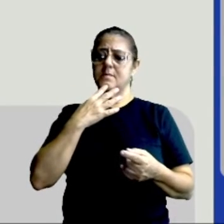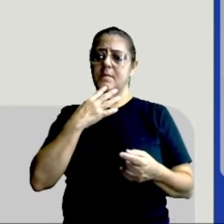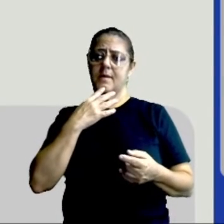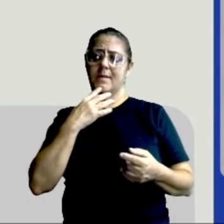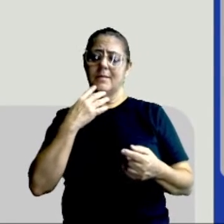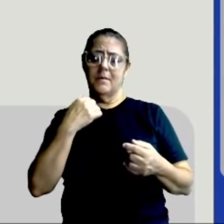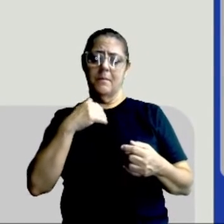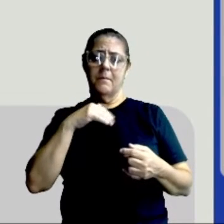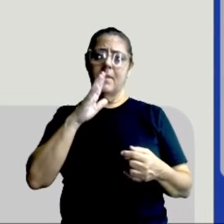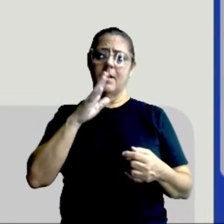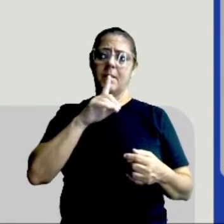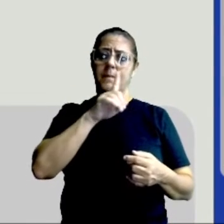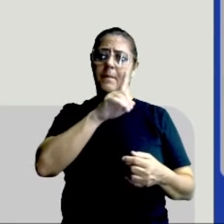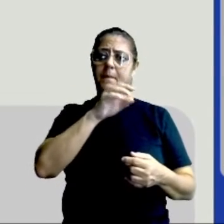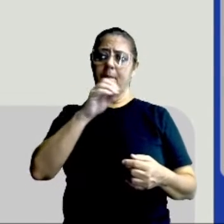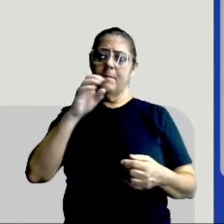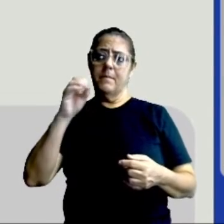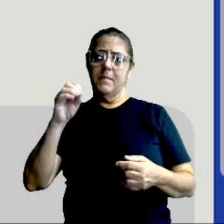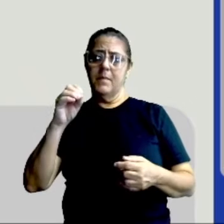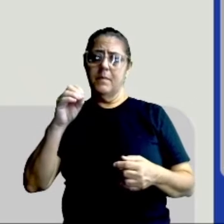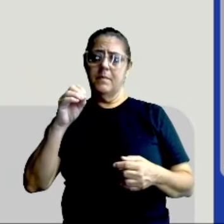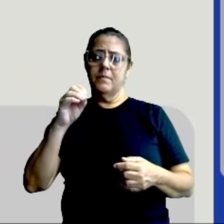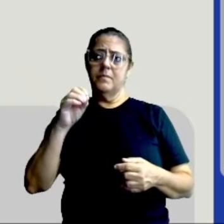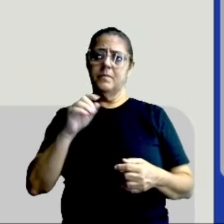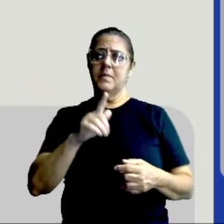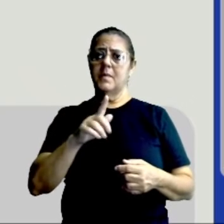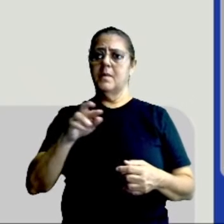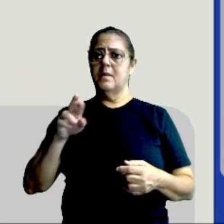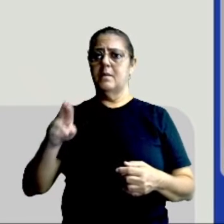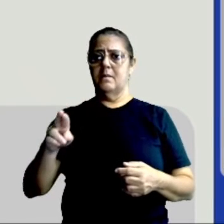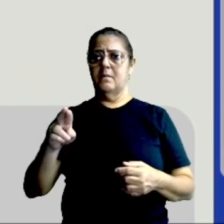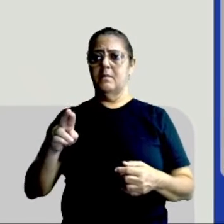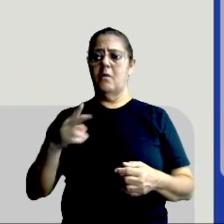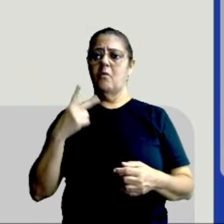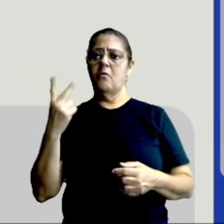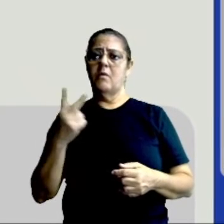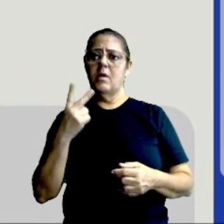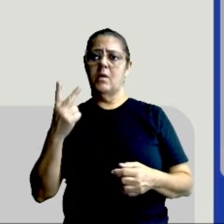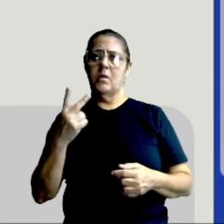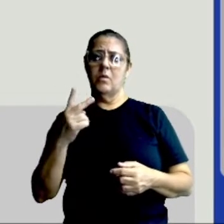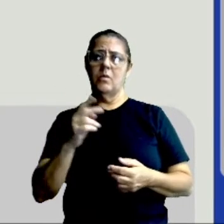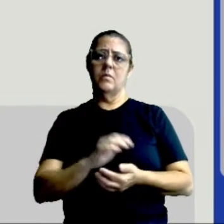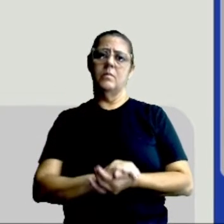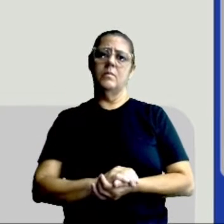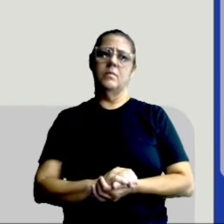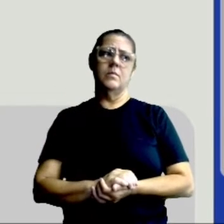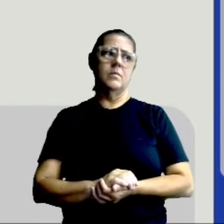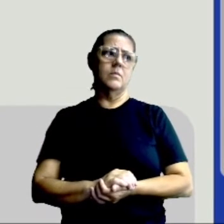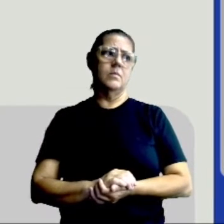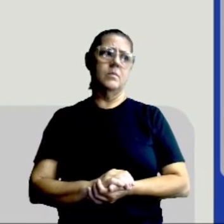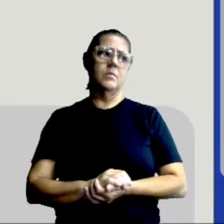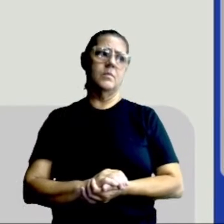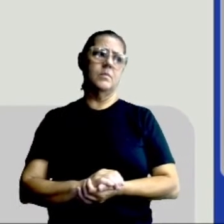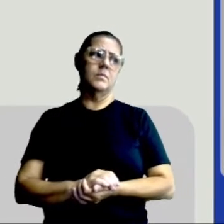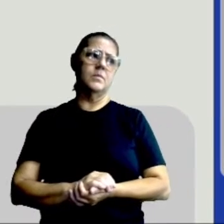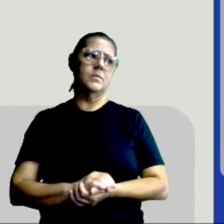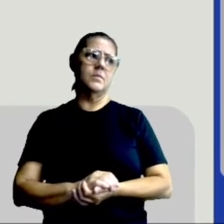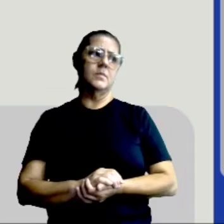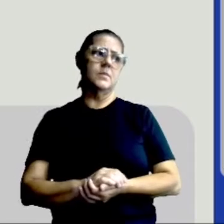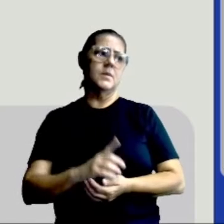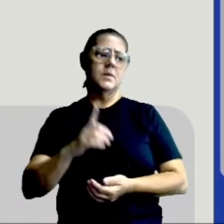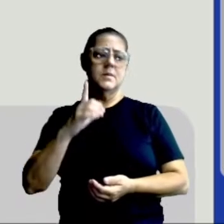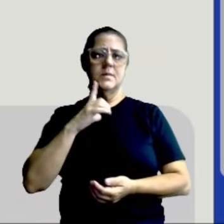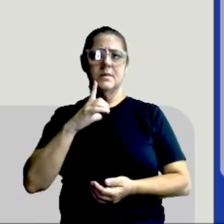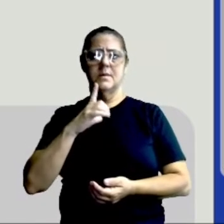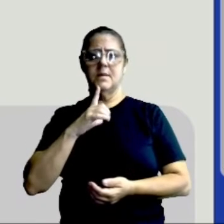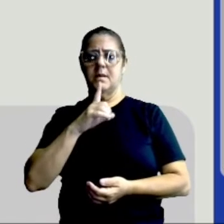né? 1.000 gramas equivale a 1 quilograma, tá? Aliás, a gente vai precisar sim para essa questão. Então, se a gente tem